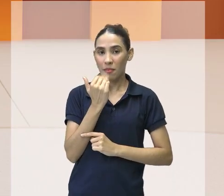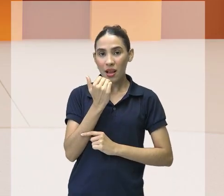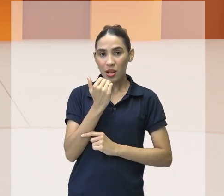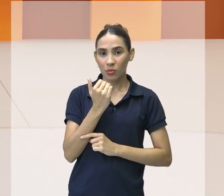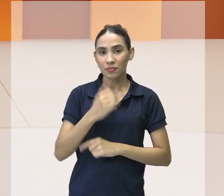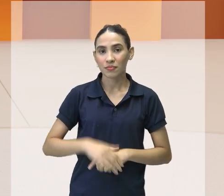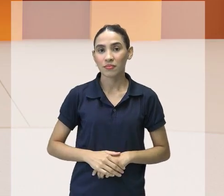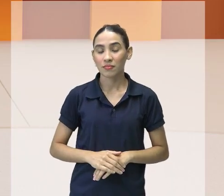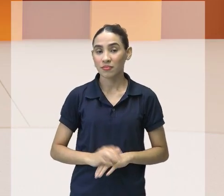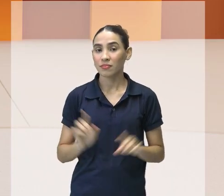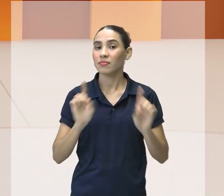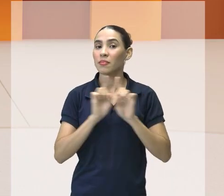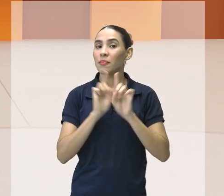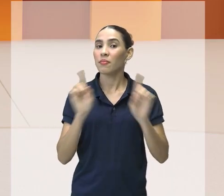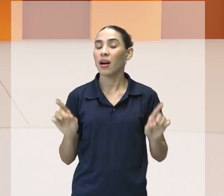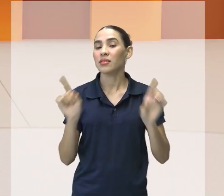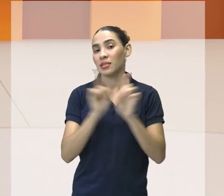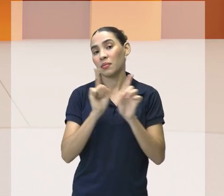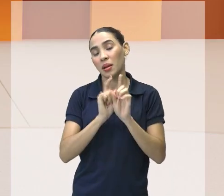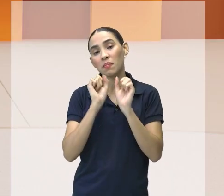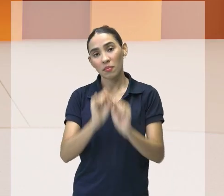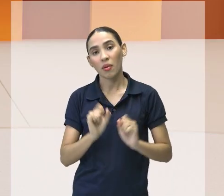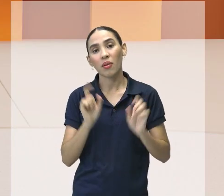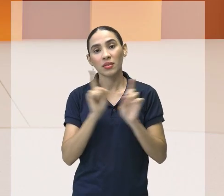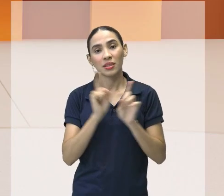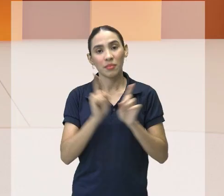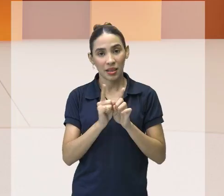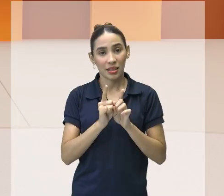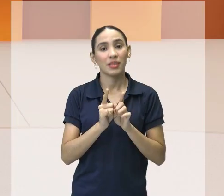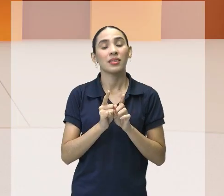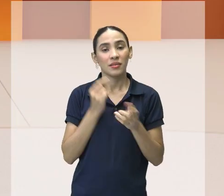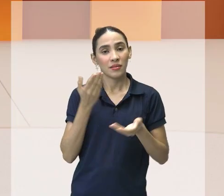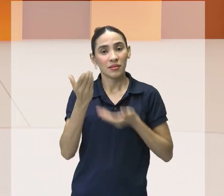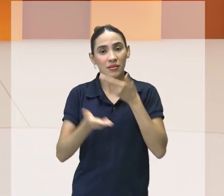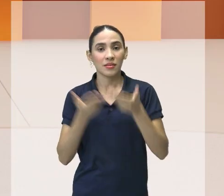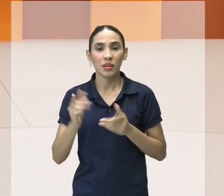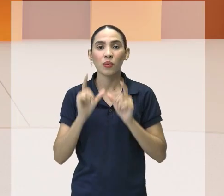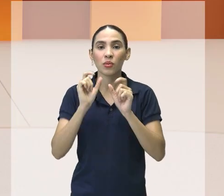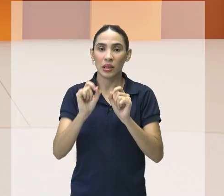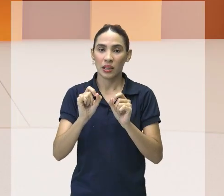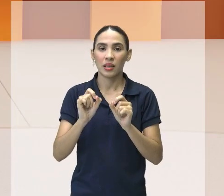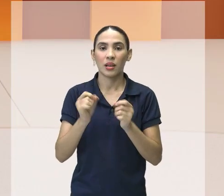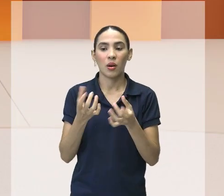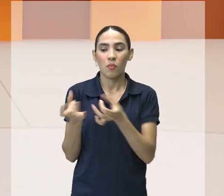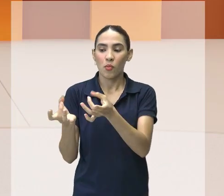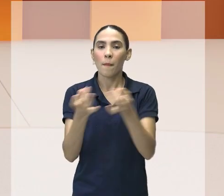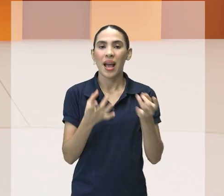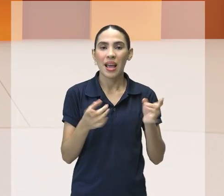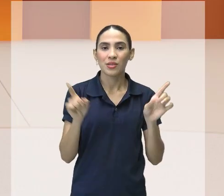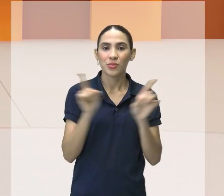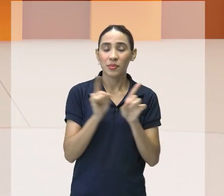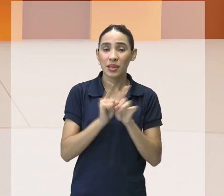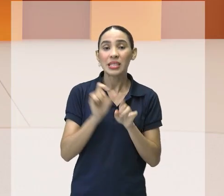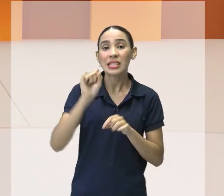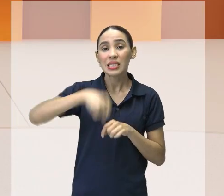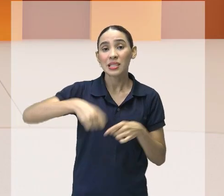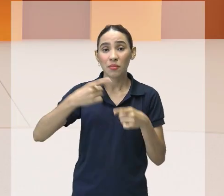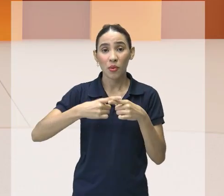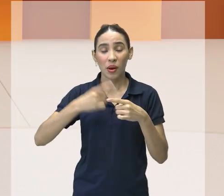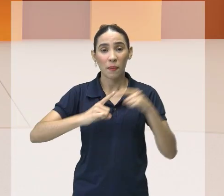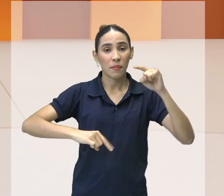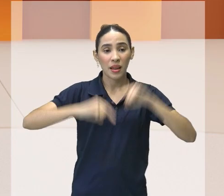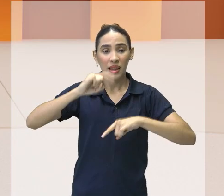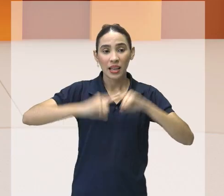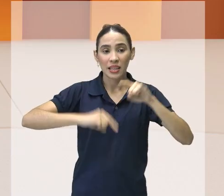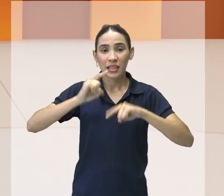alimentar, mas também pode atender e atende a uma rede de comércio. Sim, porque esses